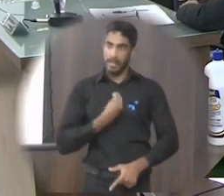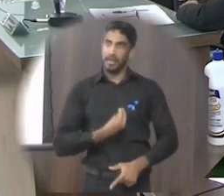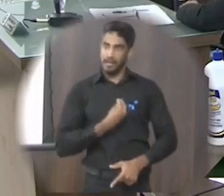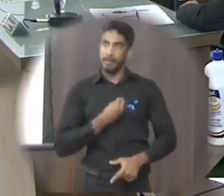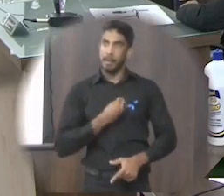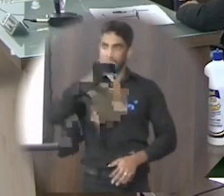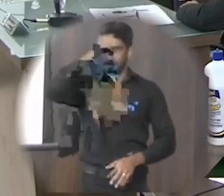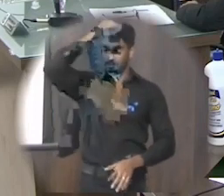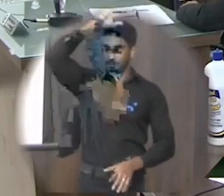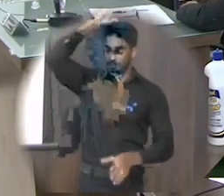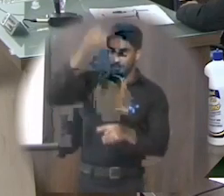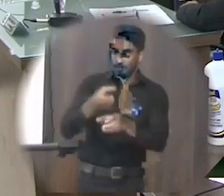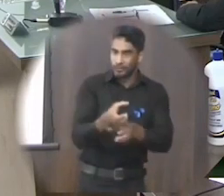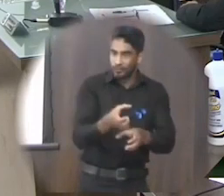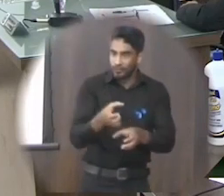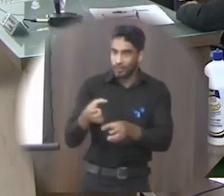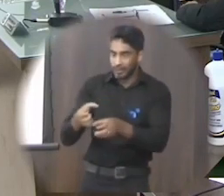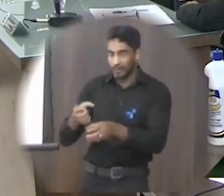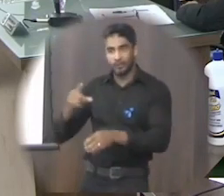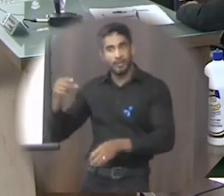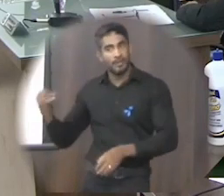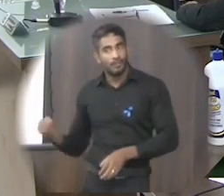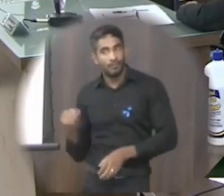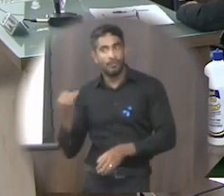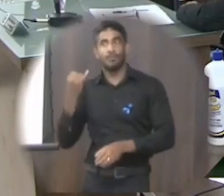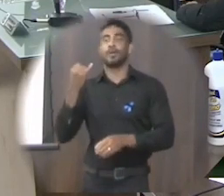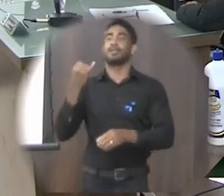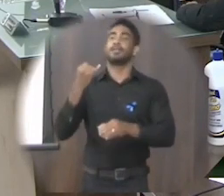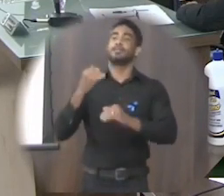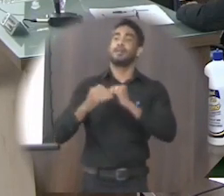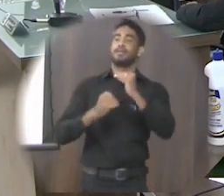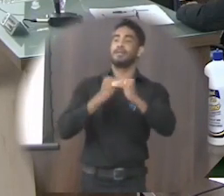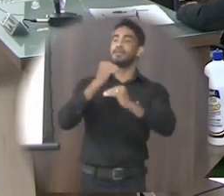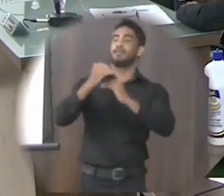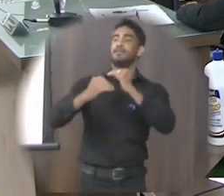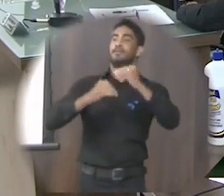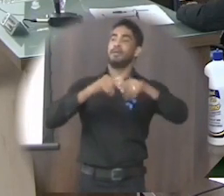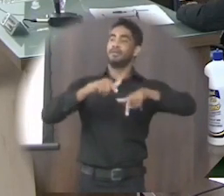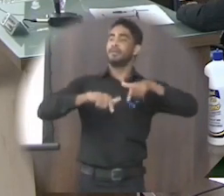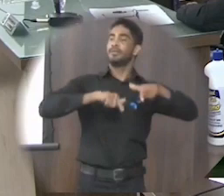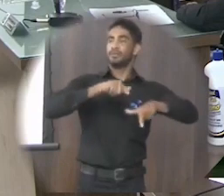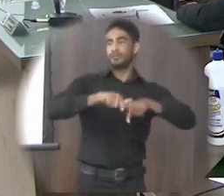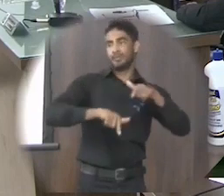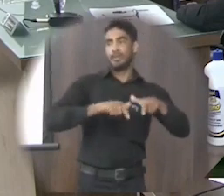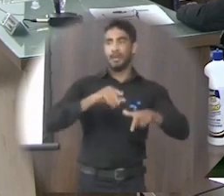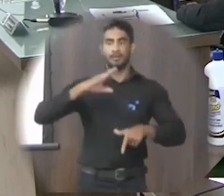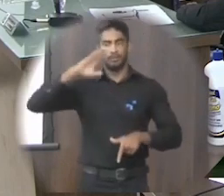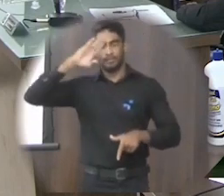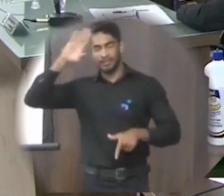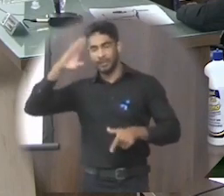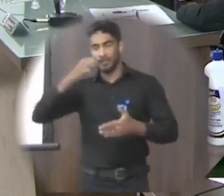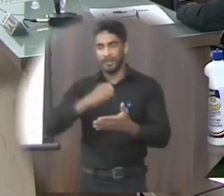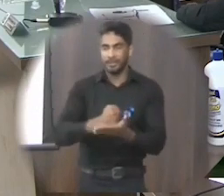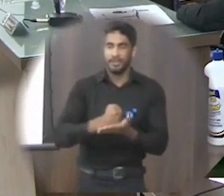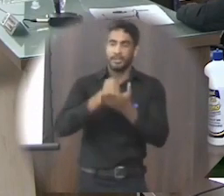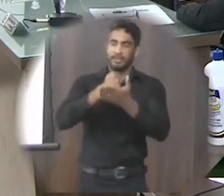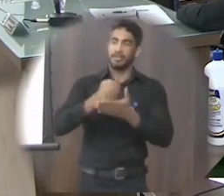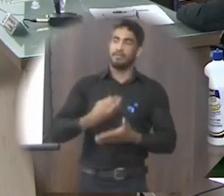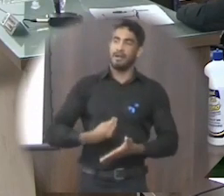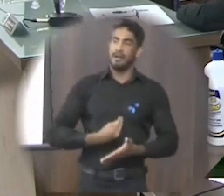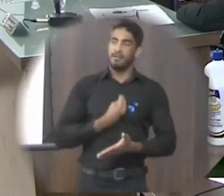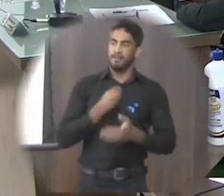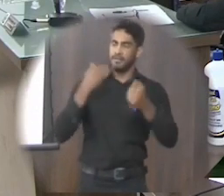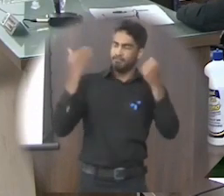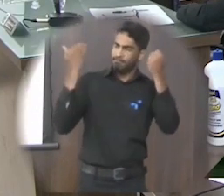foi decisiva para o bom andamento das nossas operações e principalmente na questão de salvar vidas. Parabéns mesmo